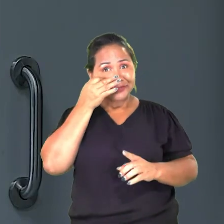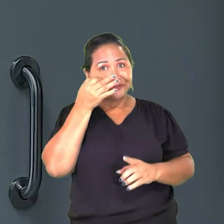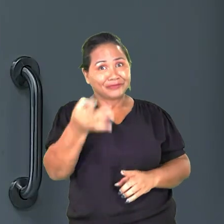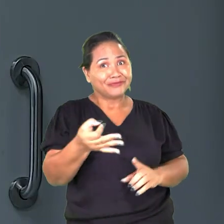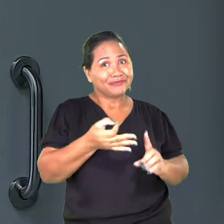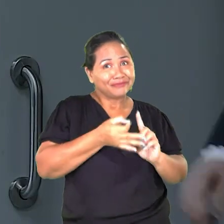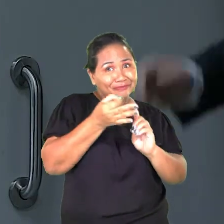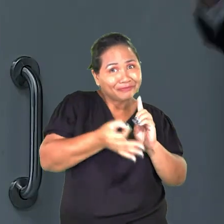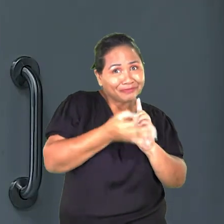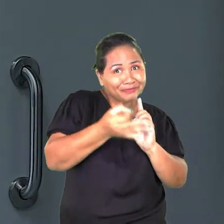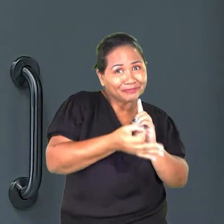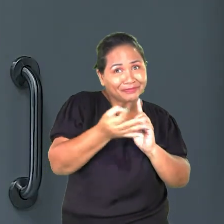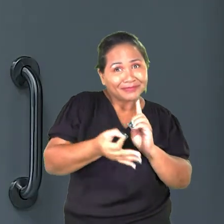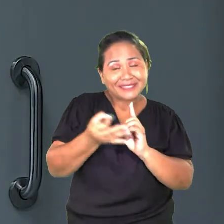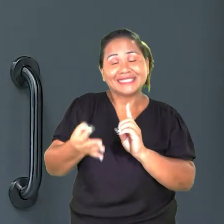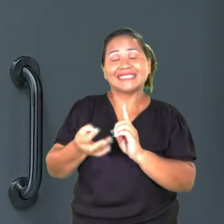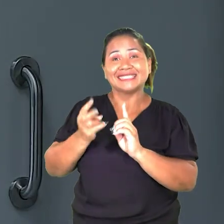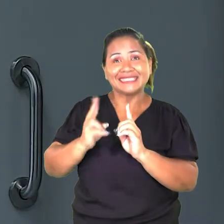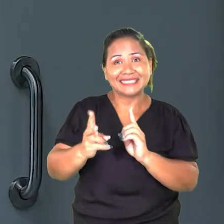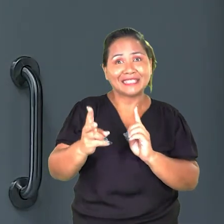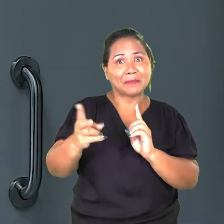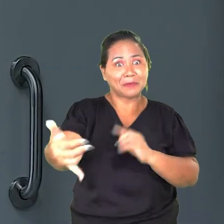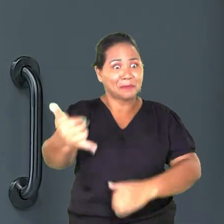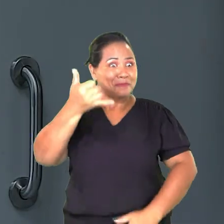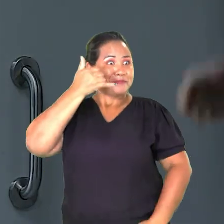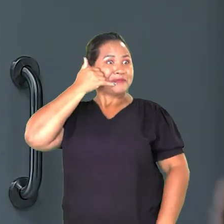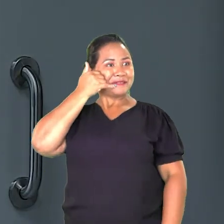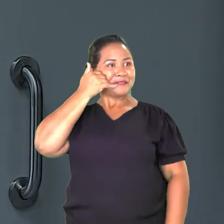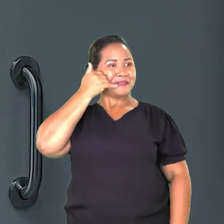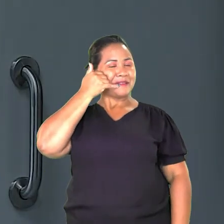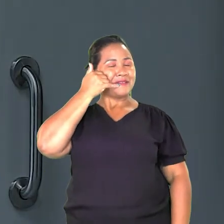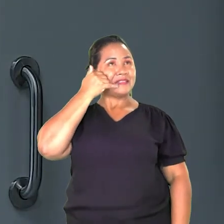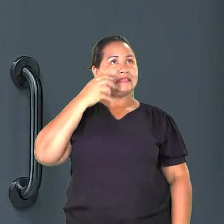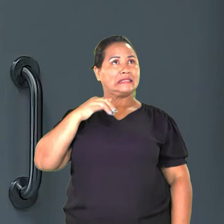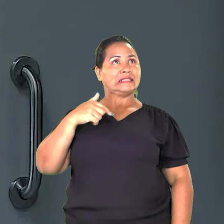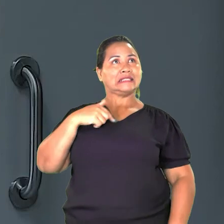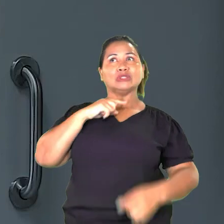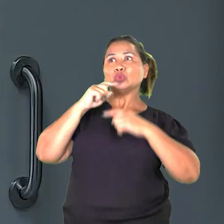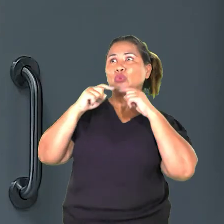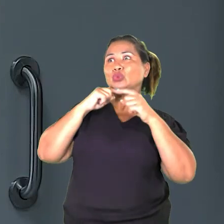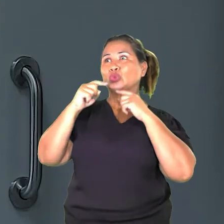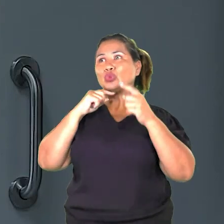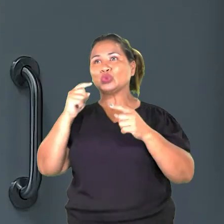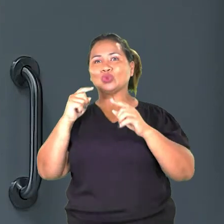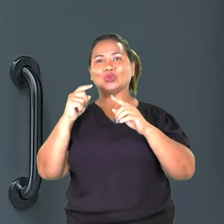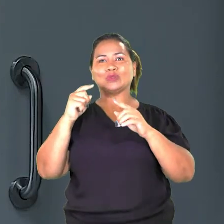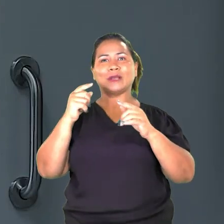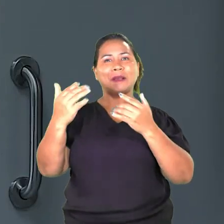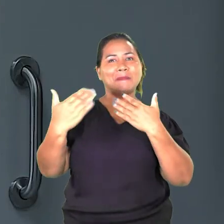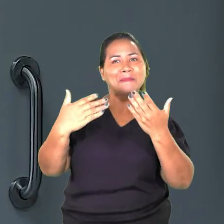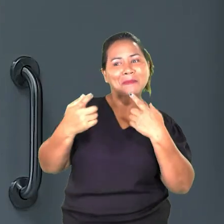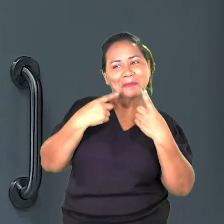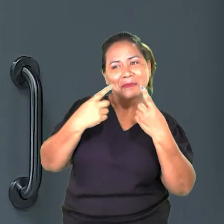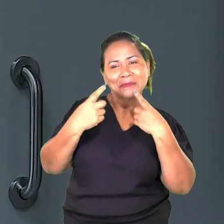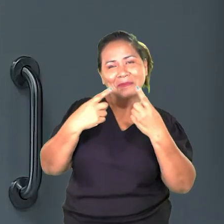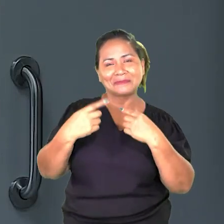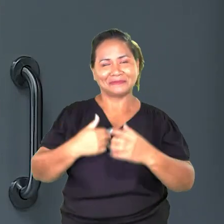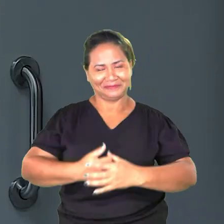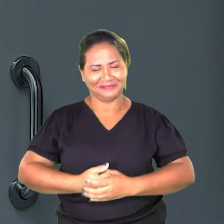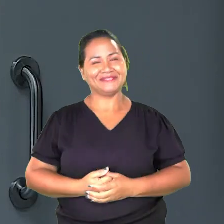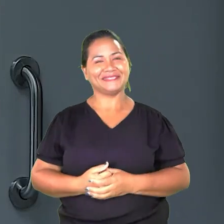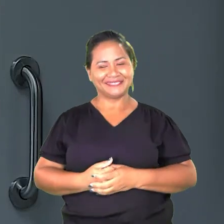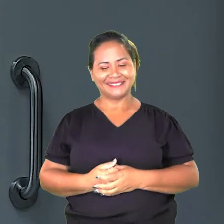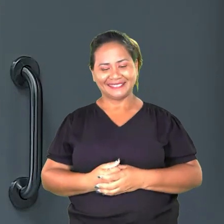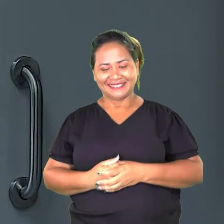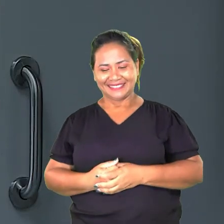sugestões e, o mais importante, sempre ligava para tirar alguma dúvida ou para ajudá-lo a lembrar algum dado